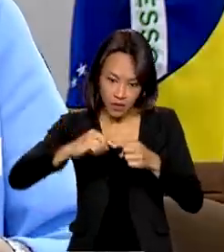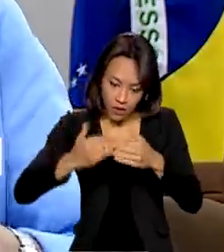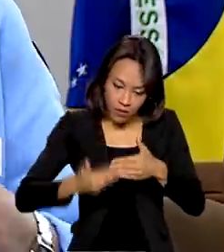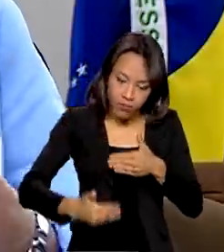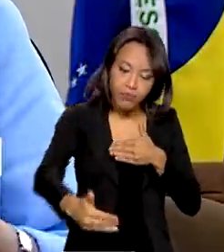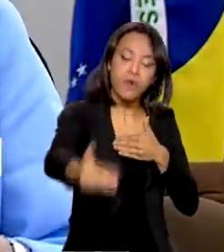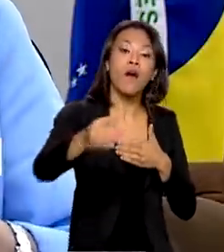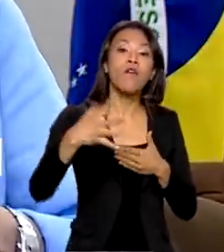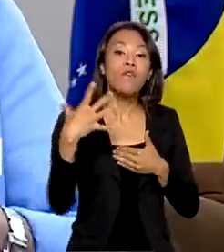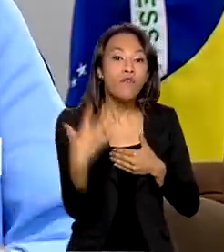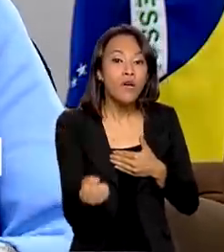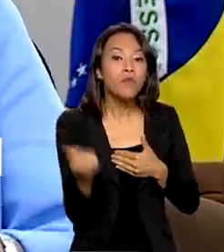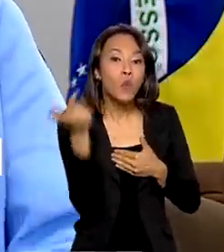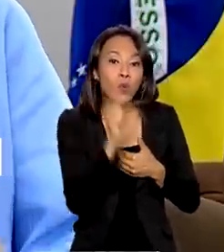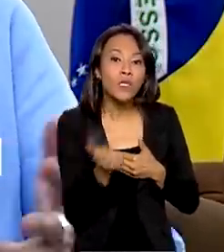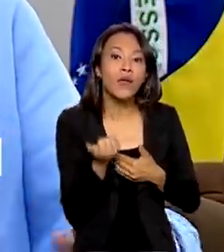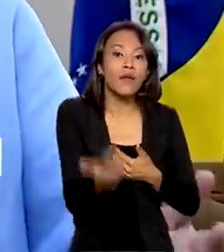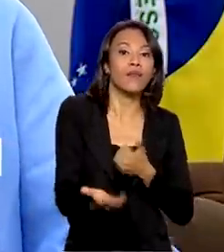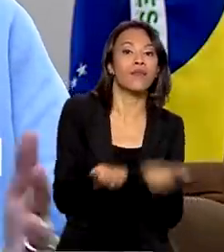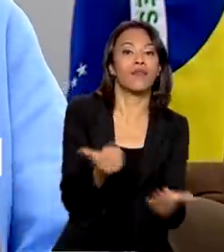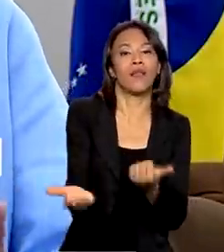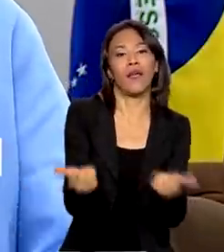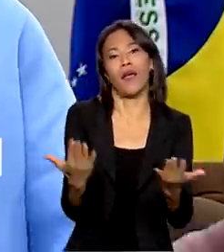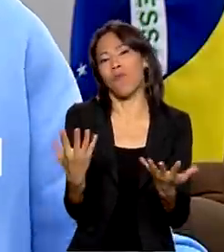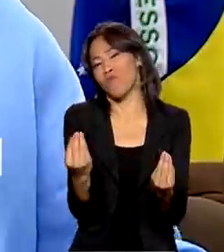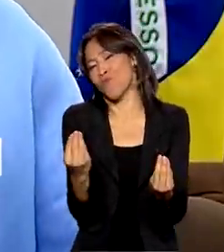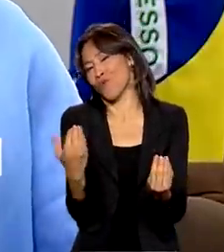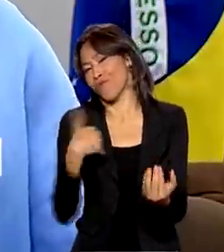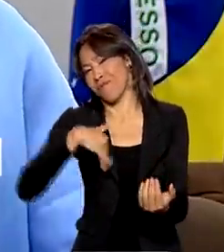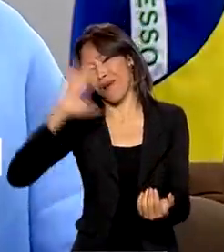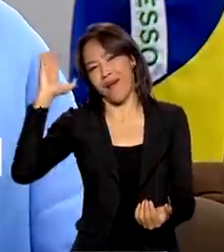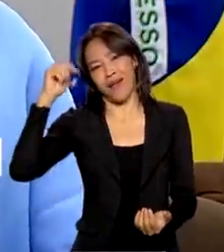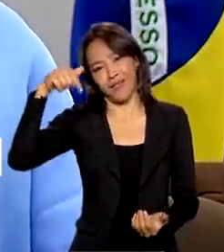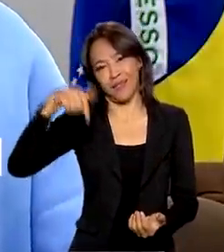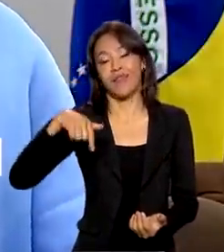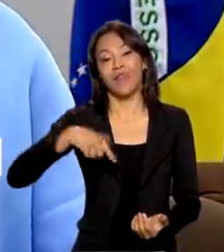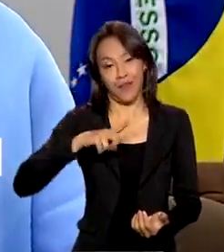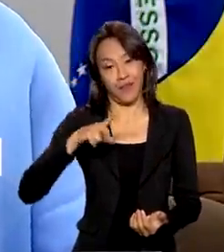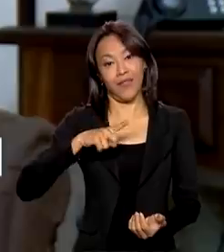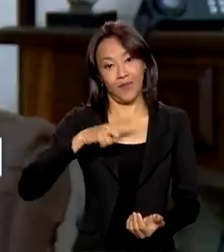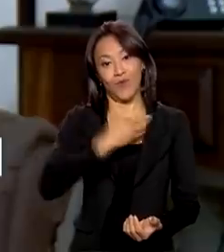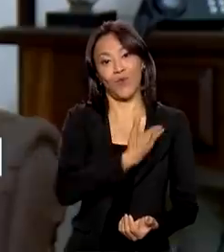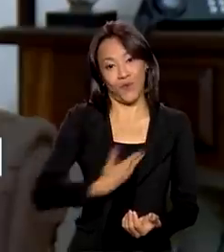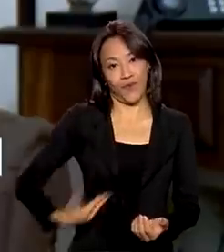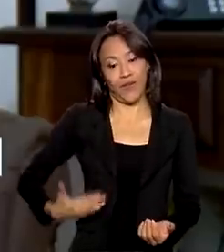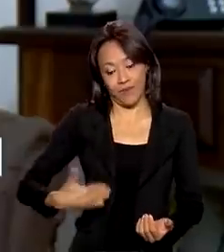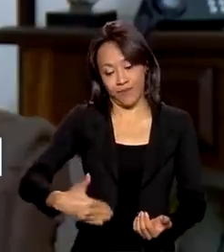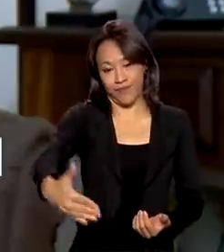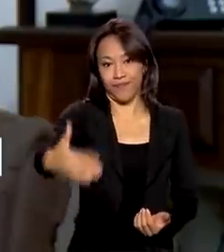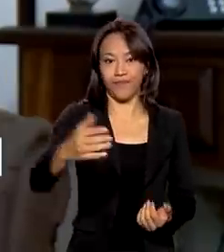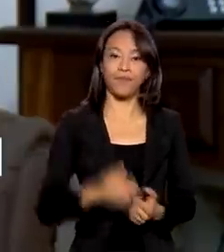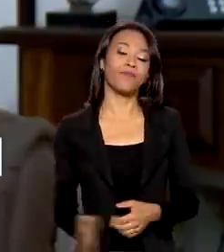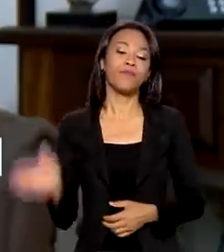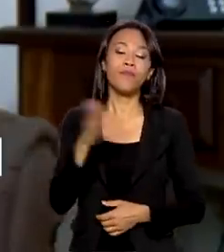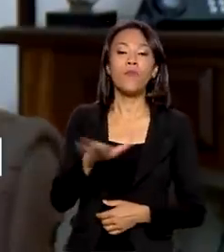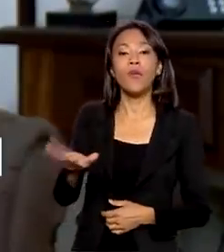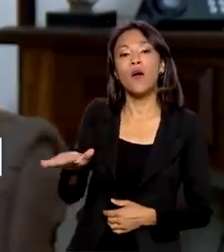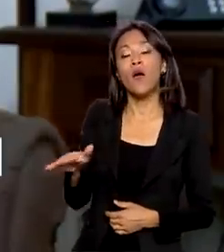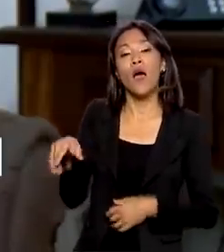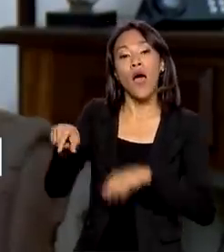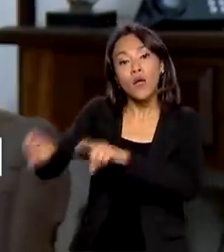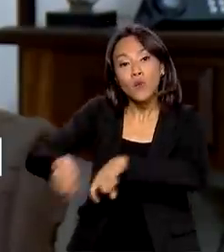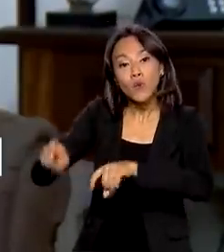nós vamos conseguir entregar muito mais nesse ano que nós Ainda temos de governo pela frente agora meninas dos Agricultores familiares